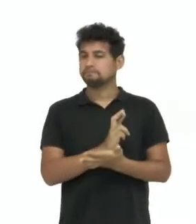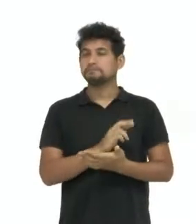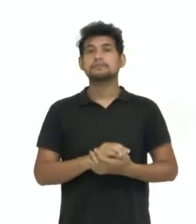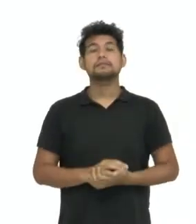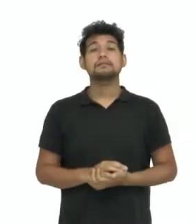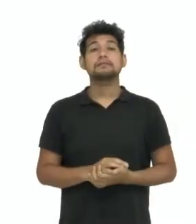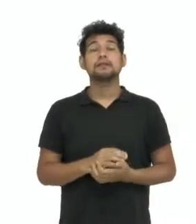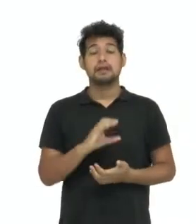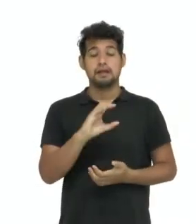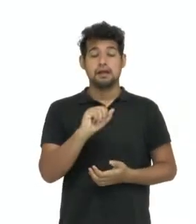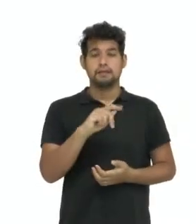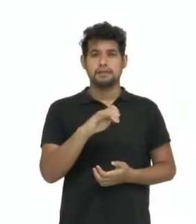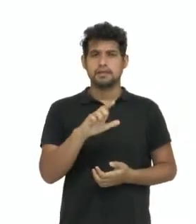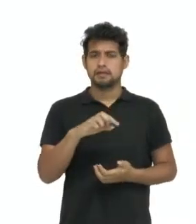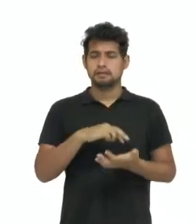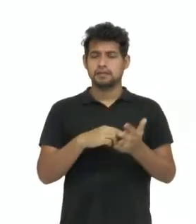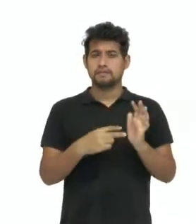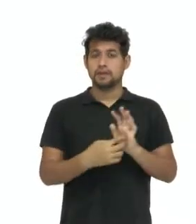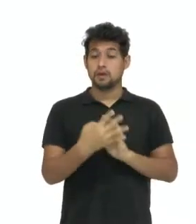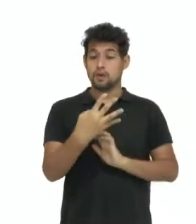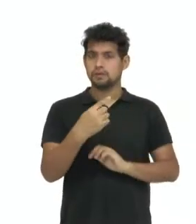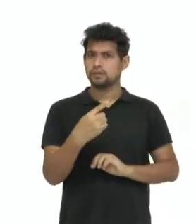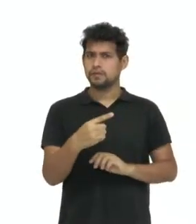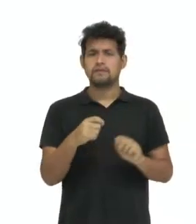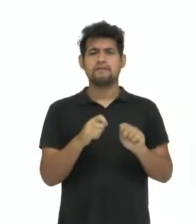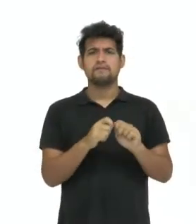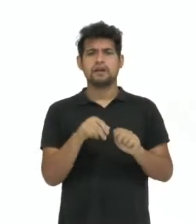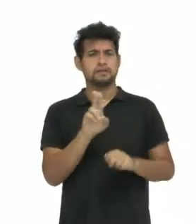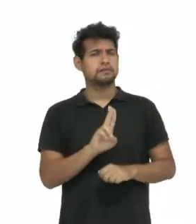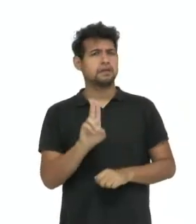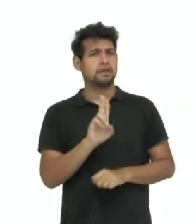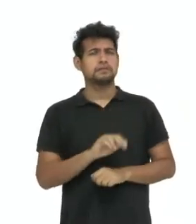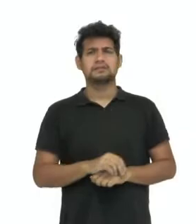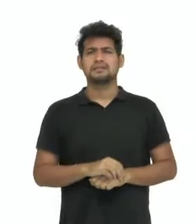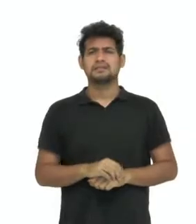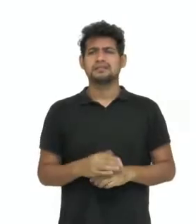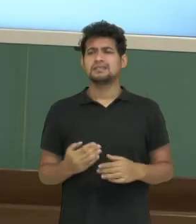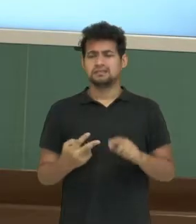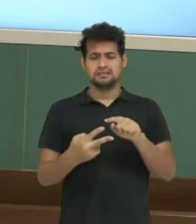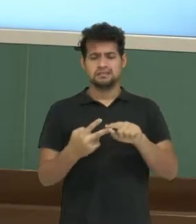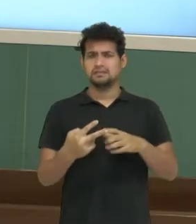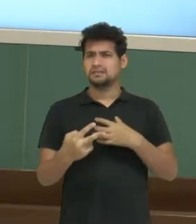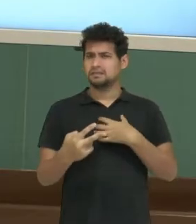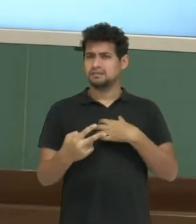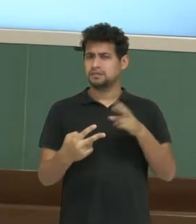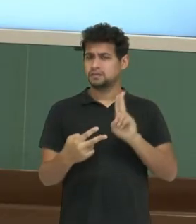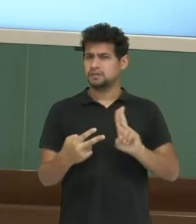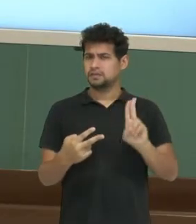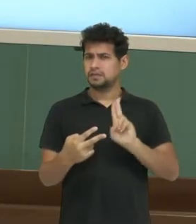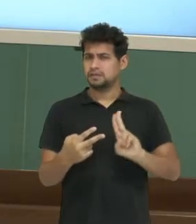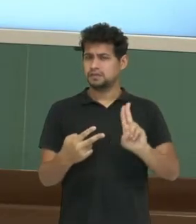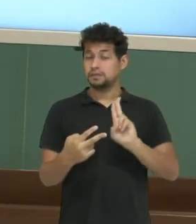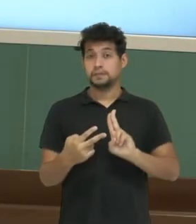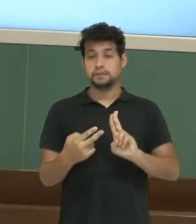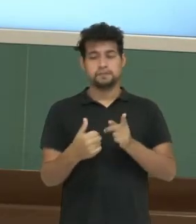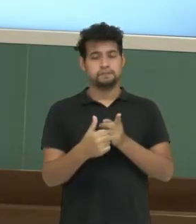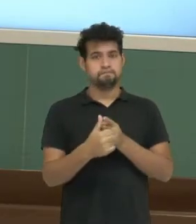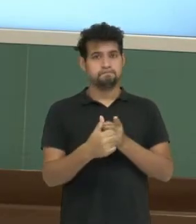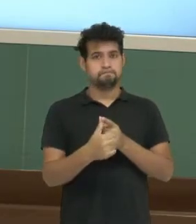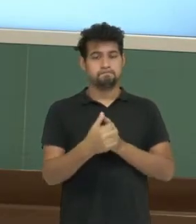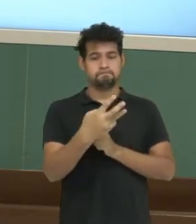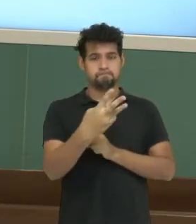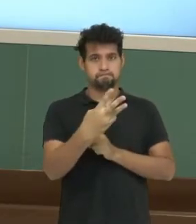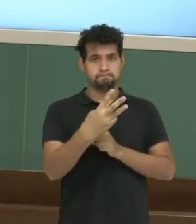cujo capital é 4.000, produz quando aplicado. Então, eu tenho duas situações de aplicação aqui, ó. Primeiro, durante